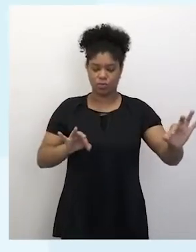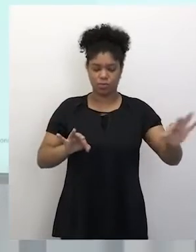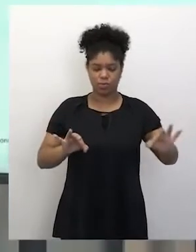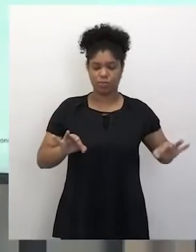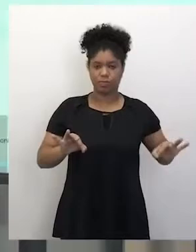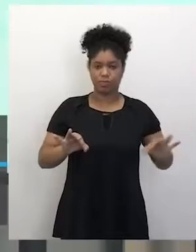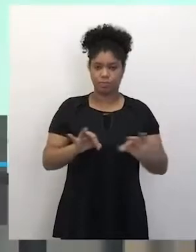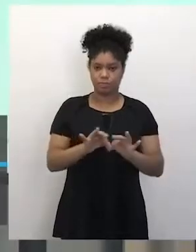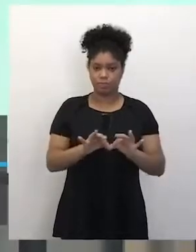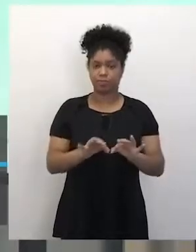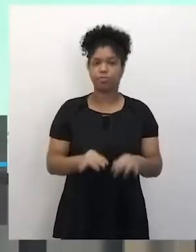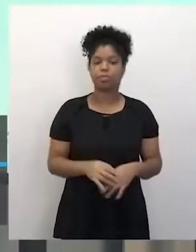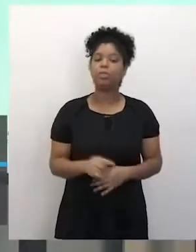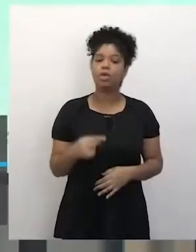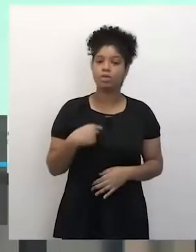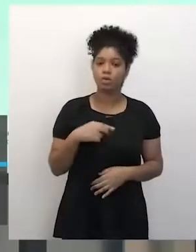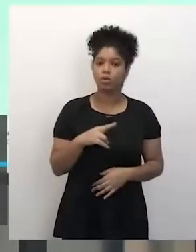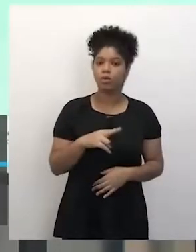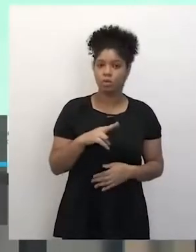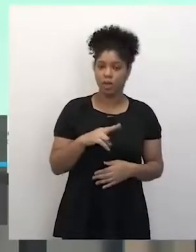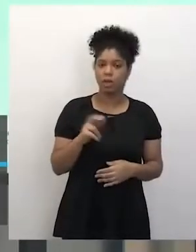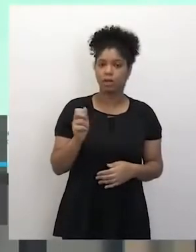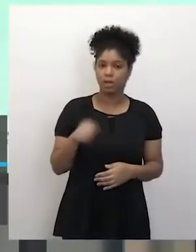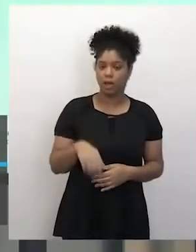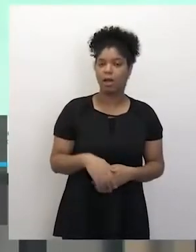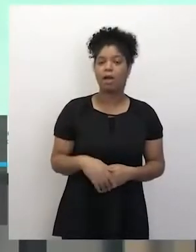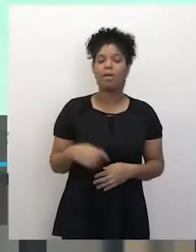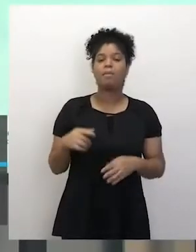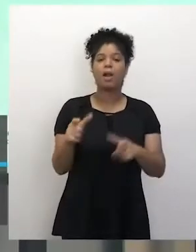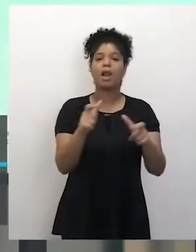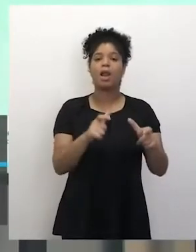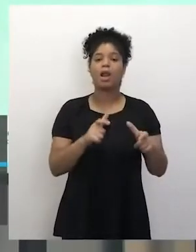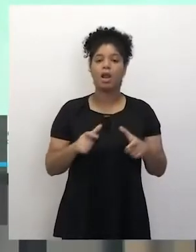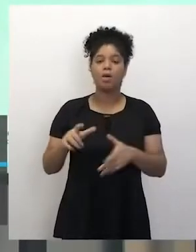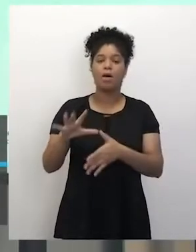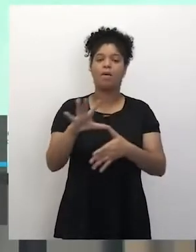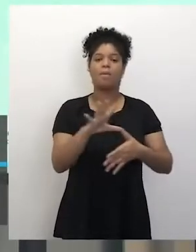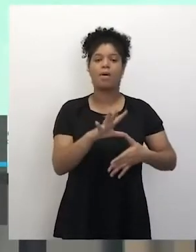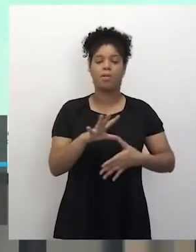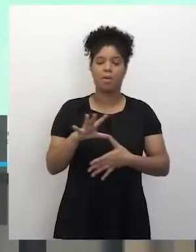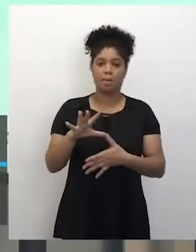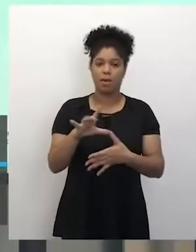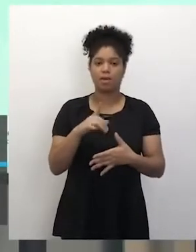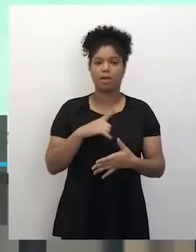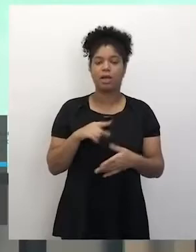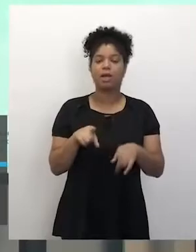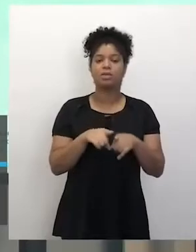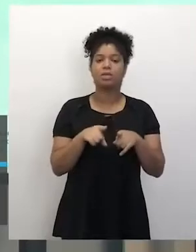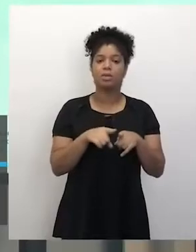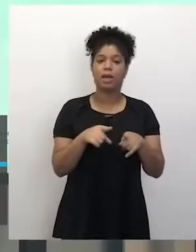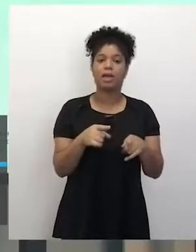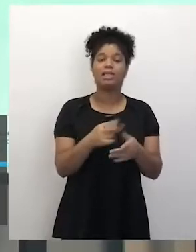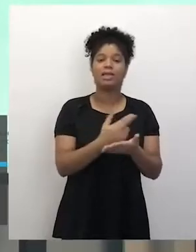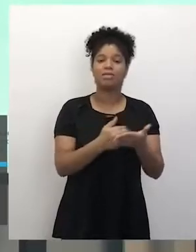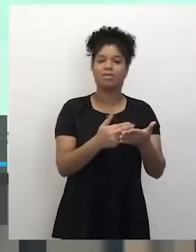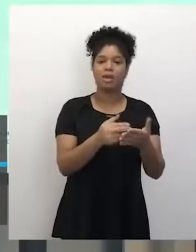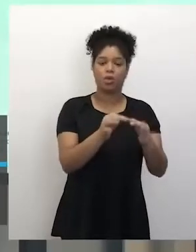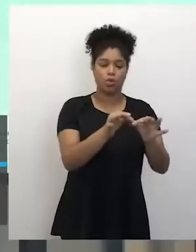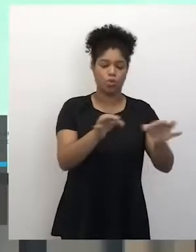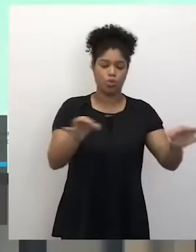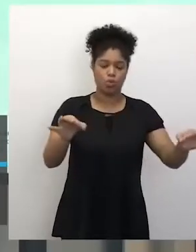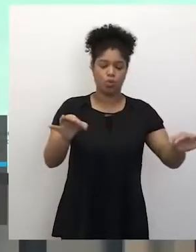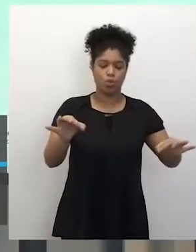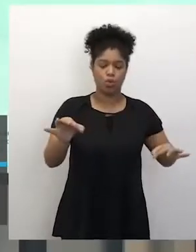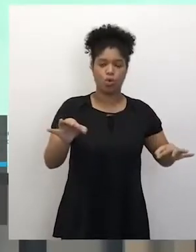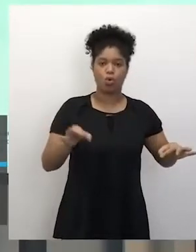nós utilizamos mapas, né, principalmente para localizações, né, no espaço maior, né, plantas, principalmente na